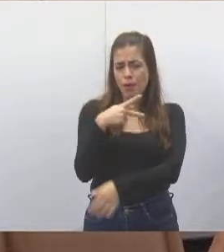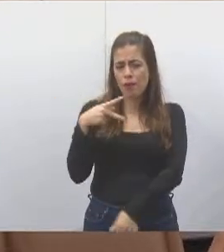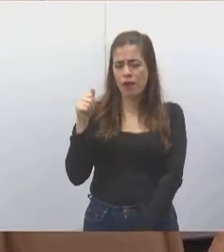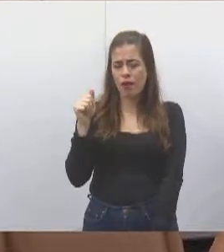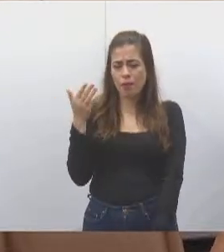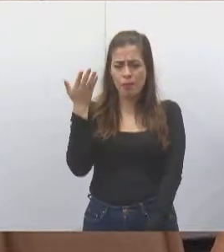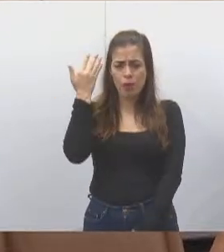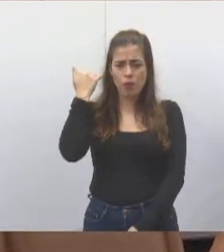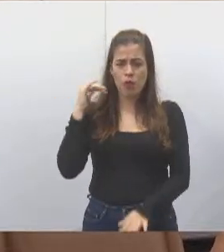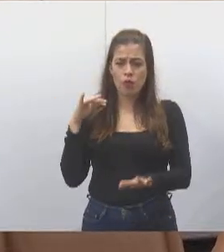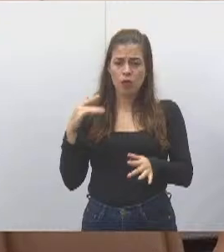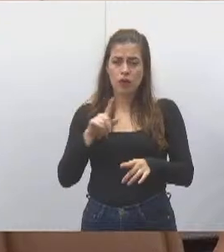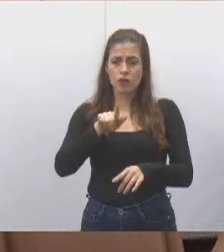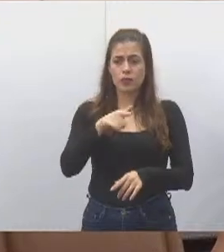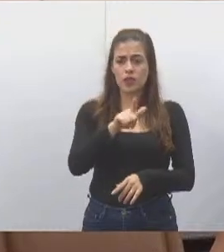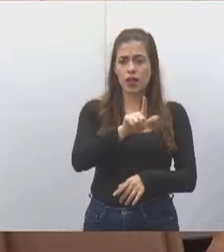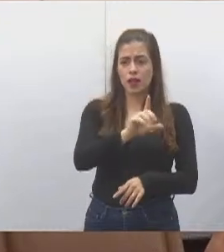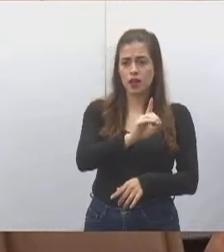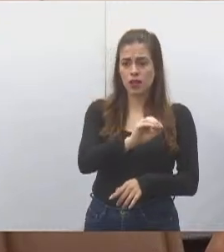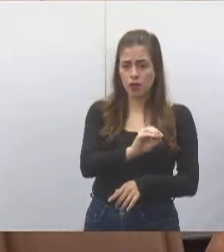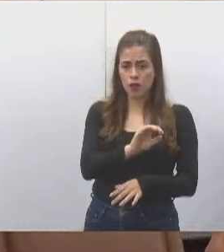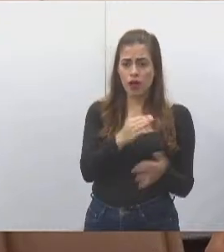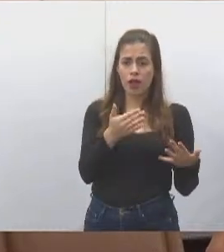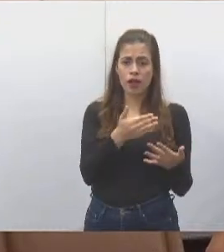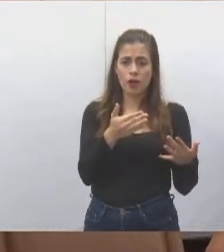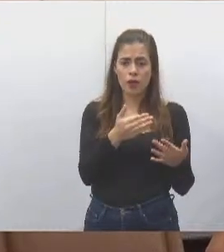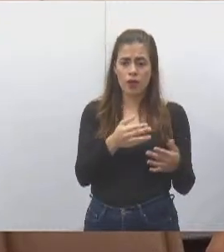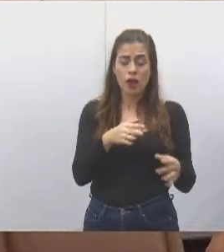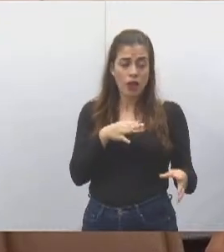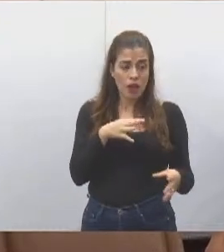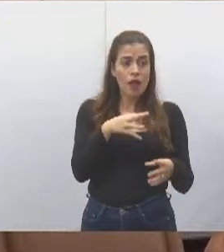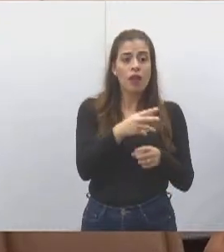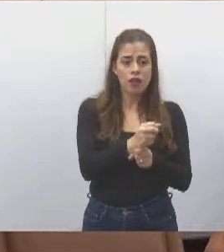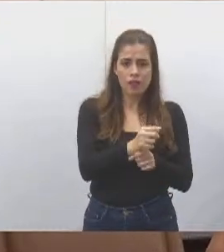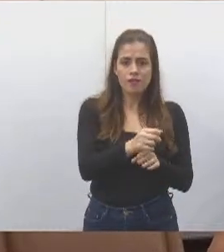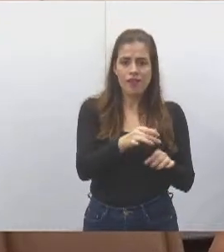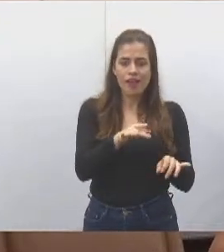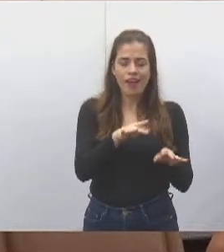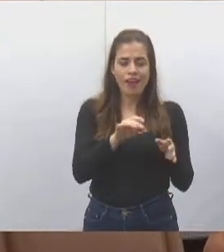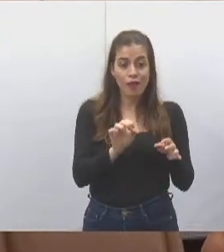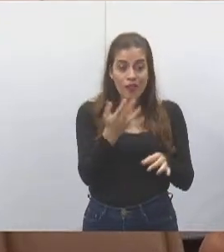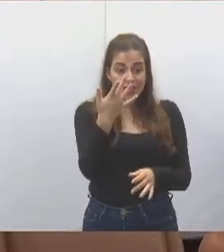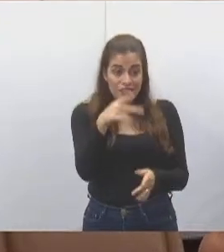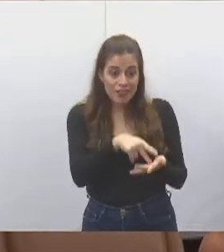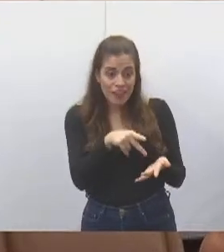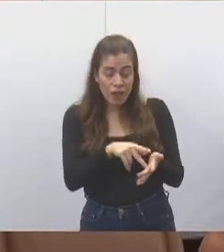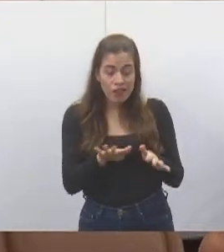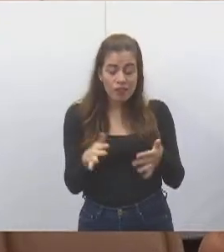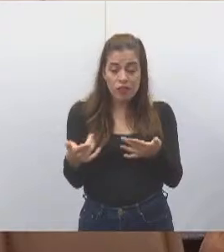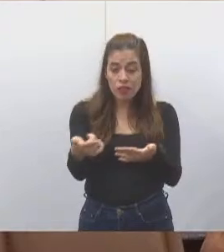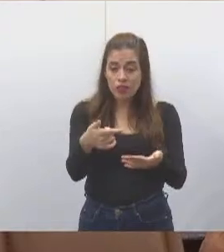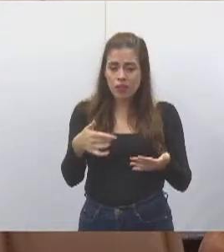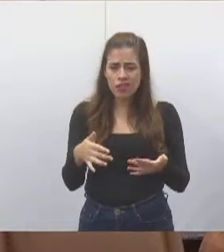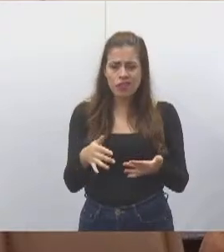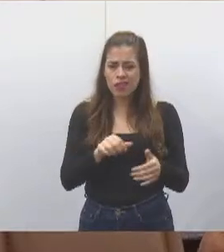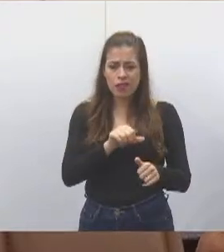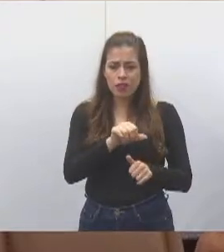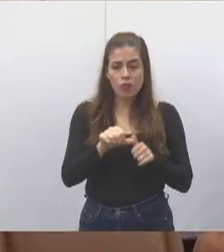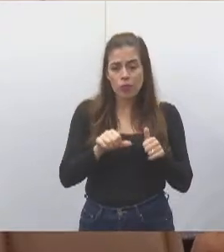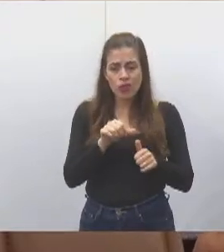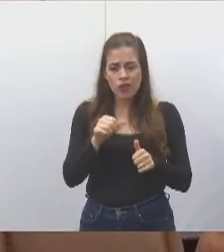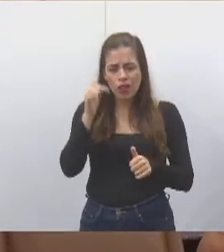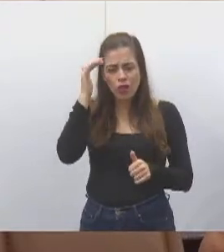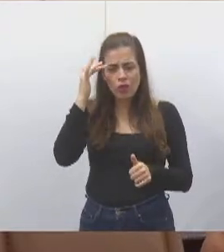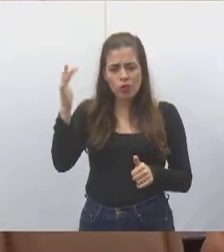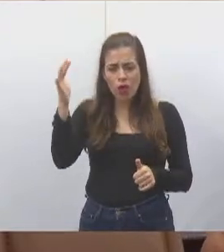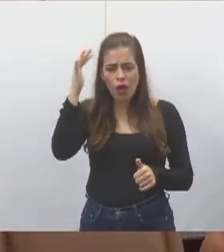atrás, depois na LDO, então agora chega a hora da concretização e que vocês, em tese, não mudariam os